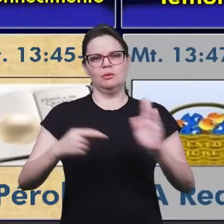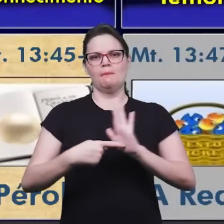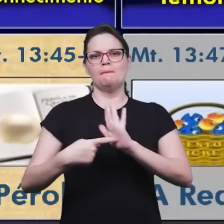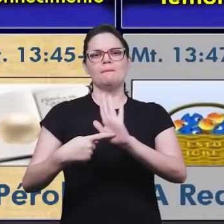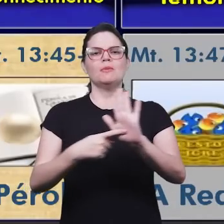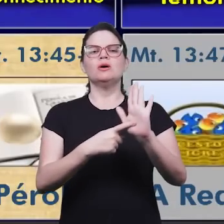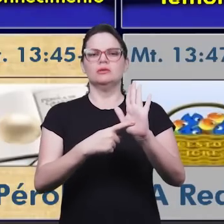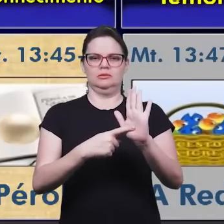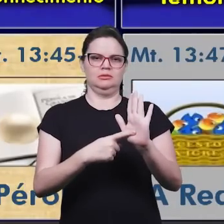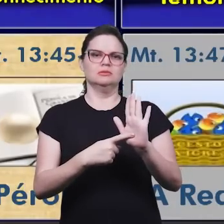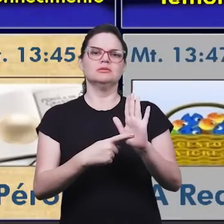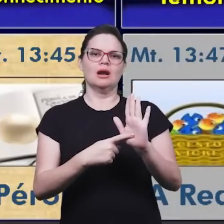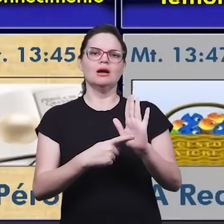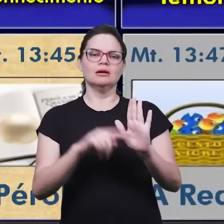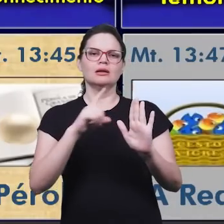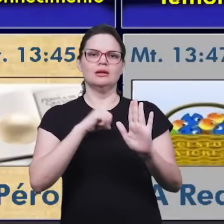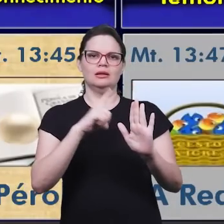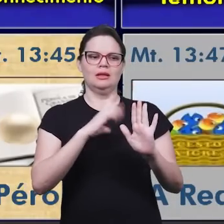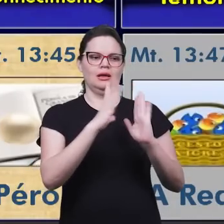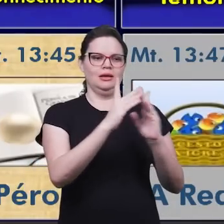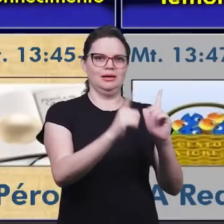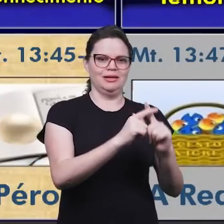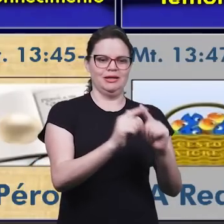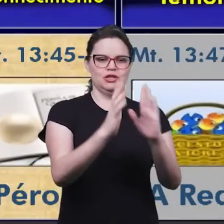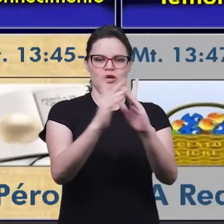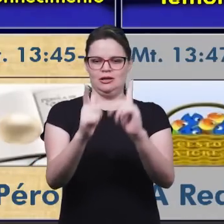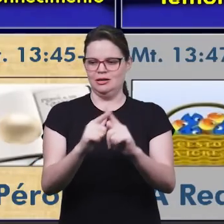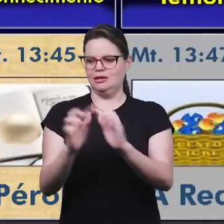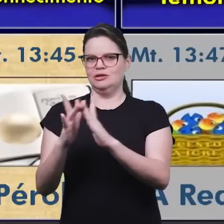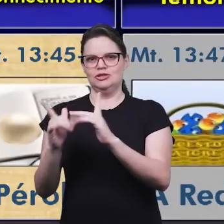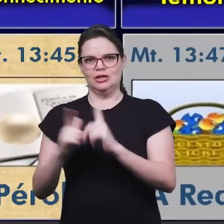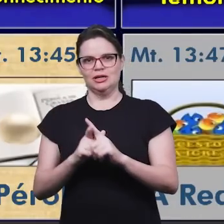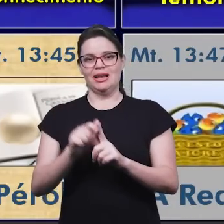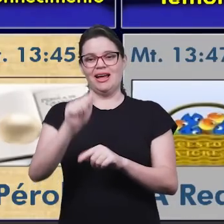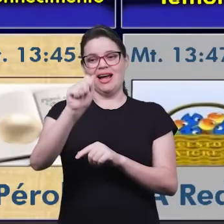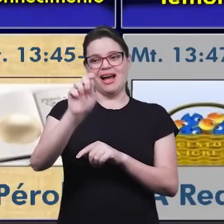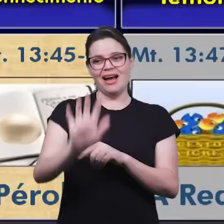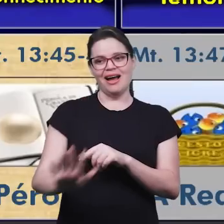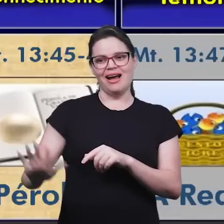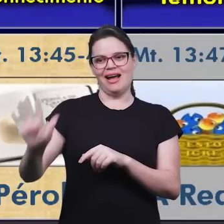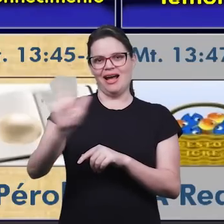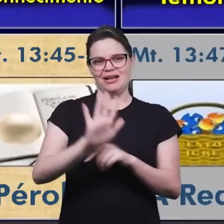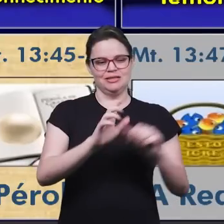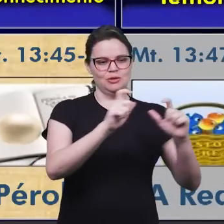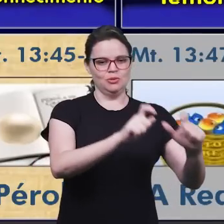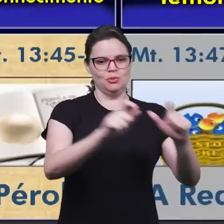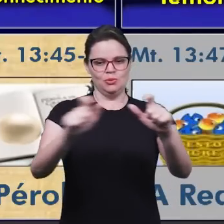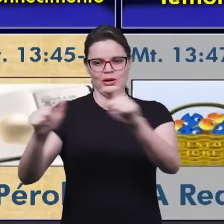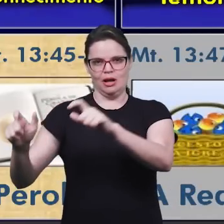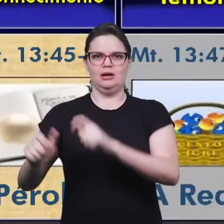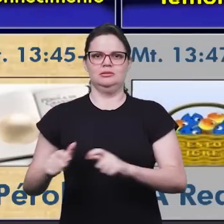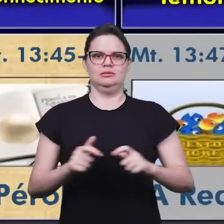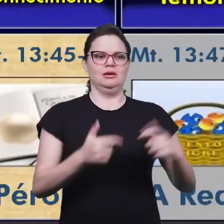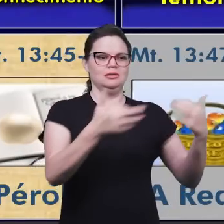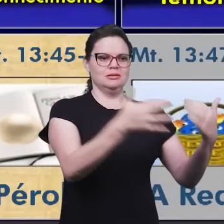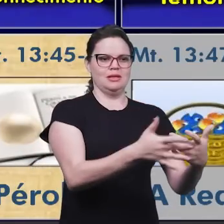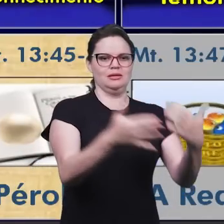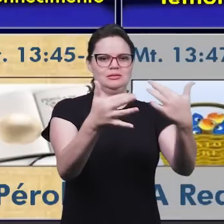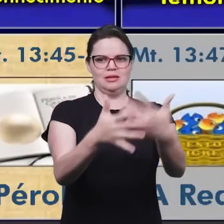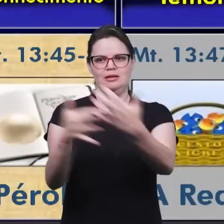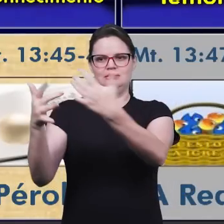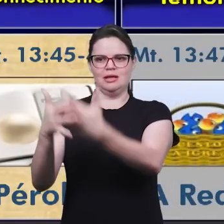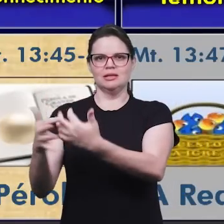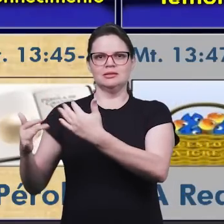dirigidas a 7 igrejas na Ásia. Hoje essas igrejas ou essas cidades